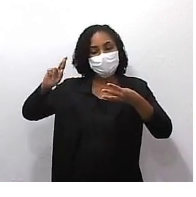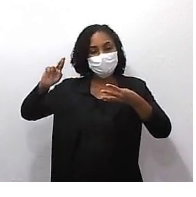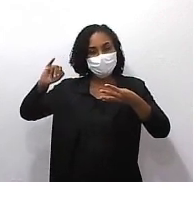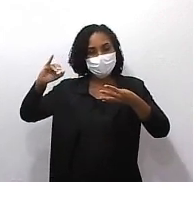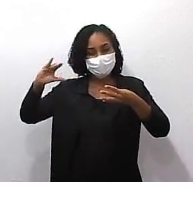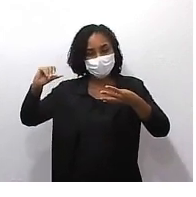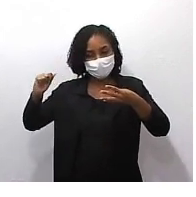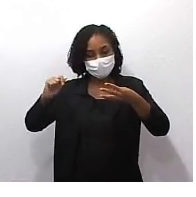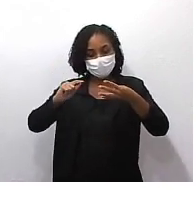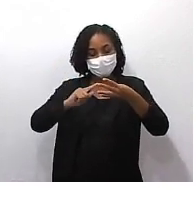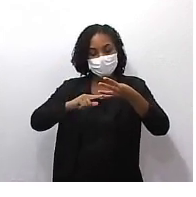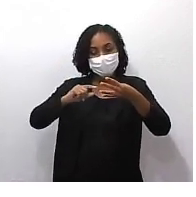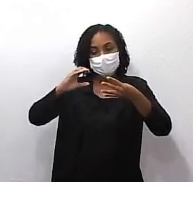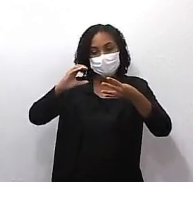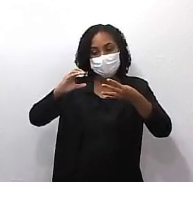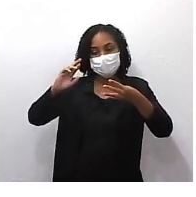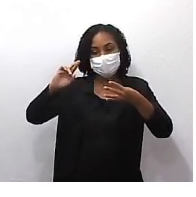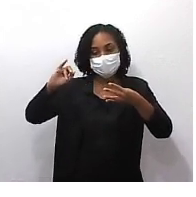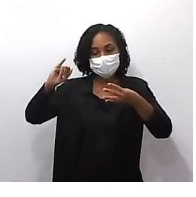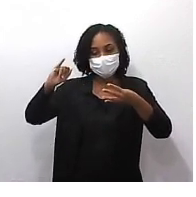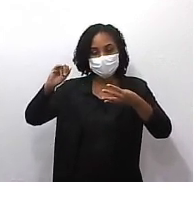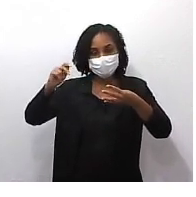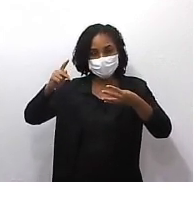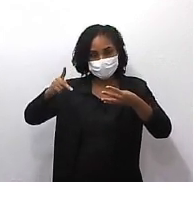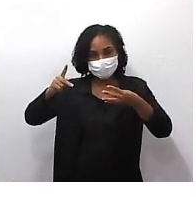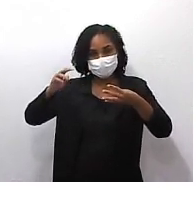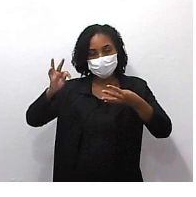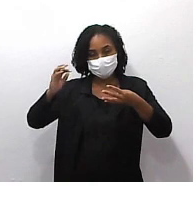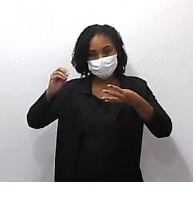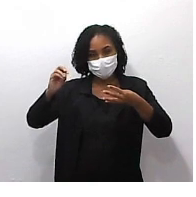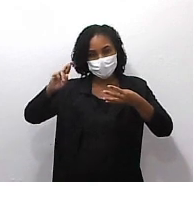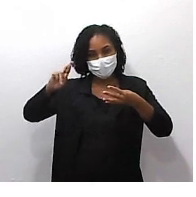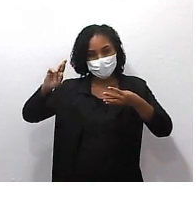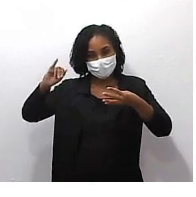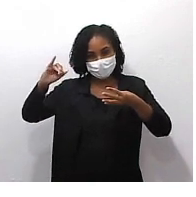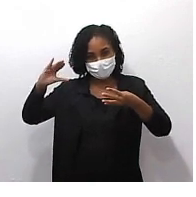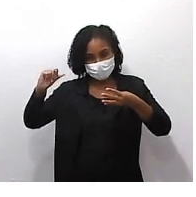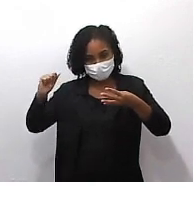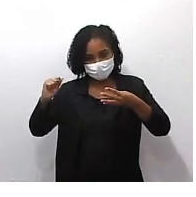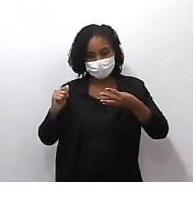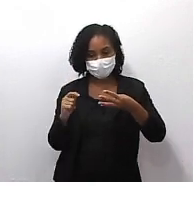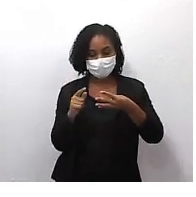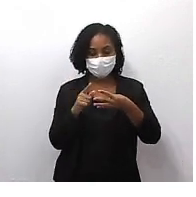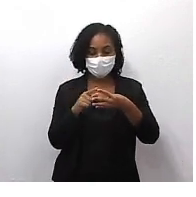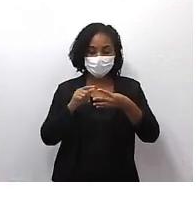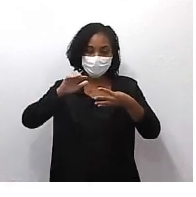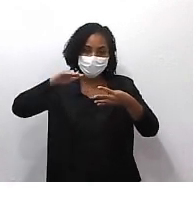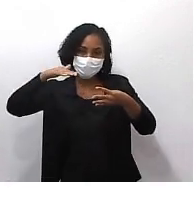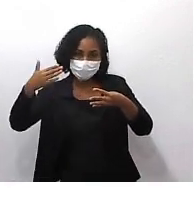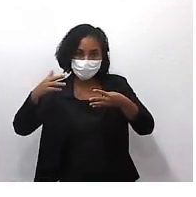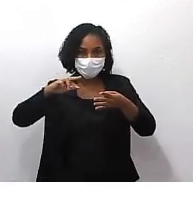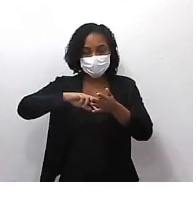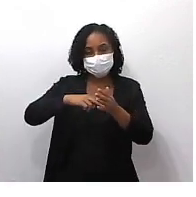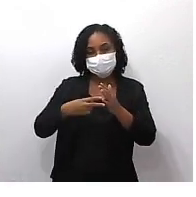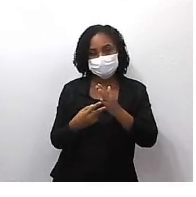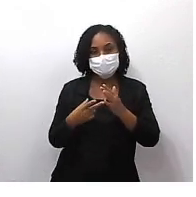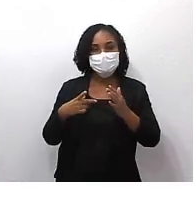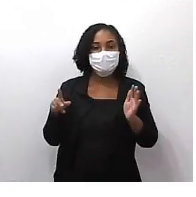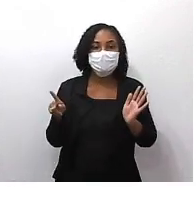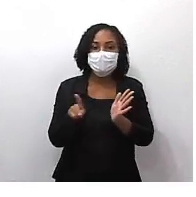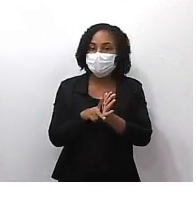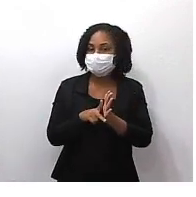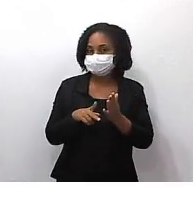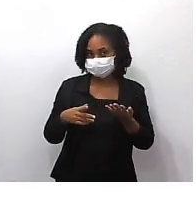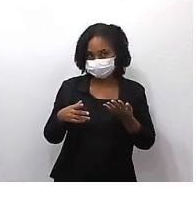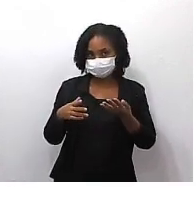nome complicado. Mas é tranquilo. Perceba comigo, exorreica vem de externo. É aquela que vai desaguar do lado